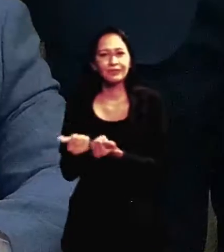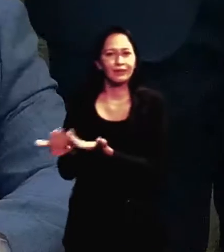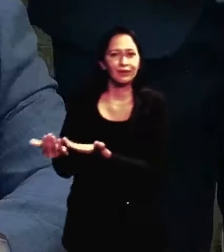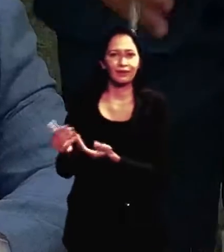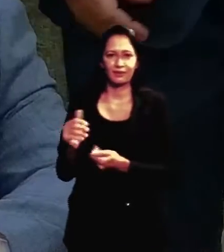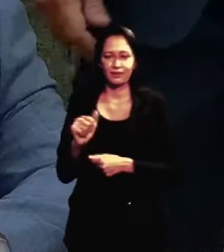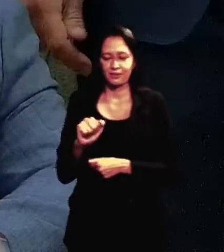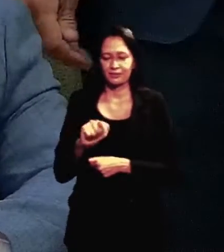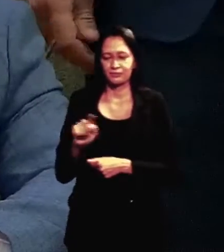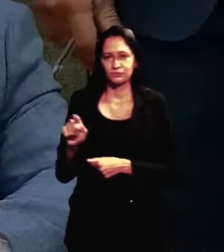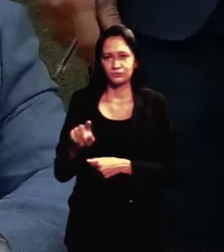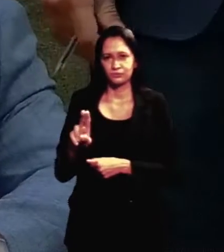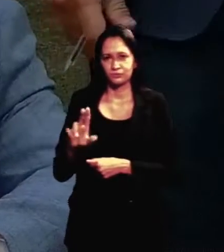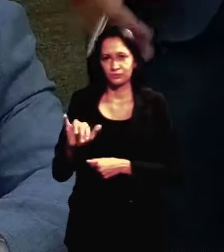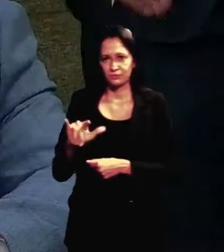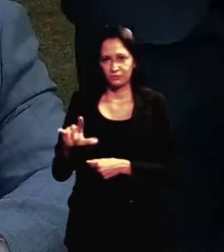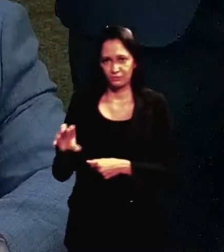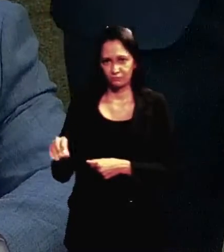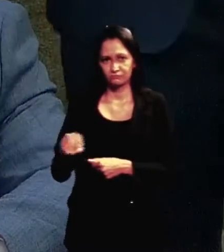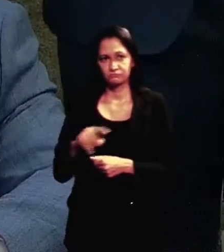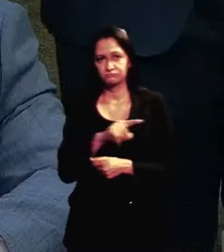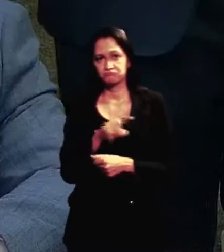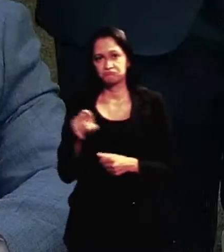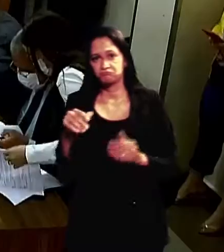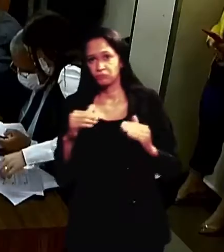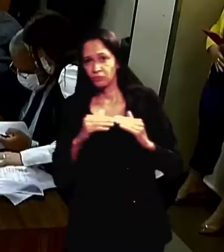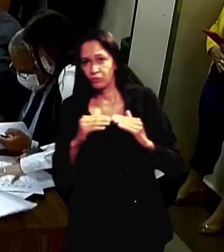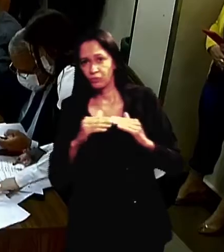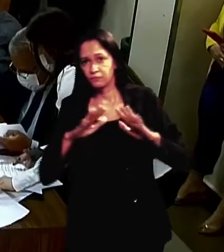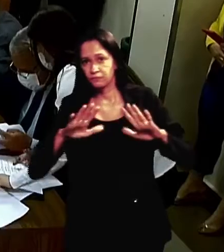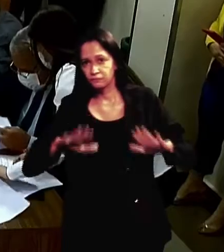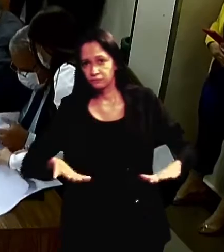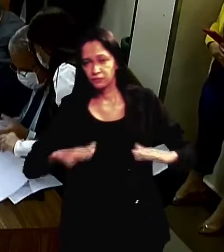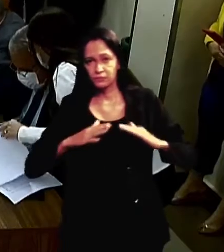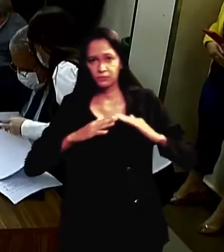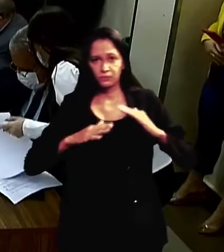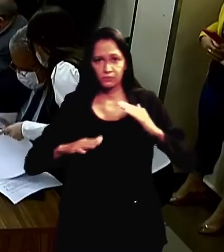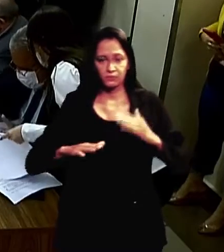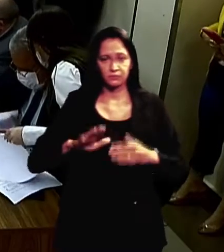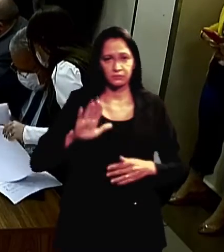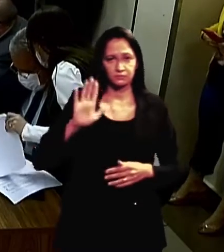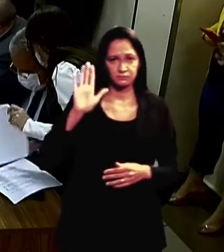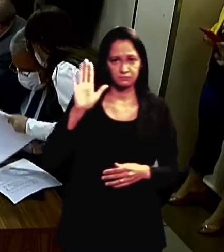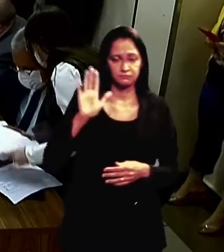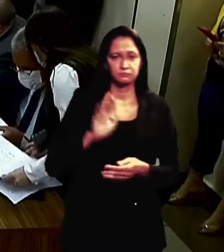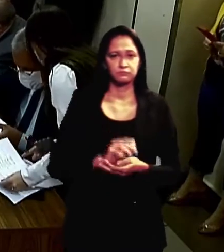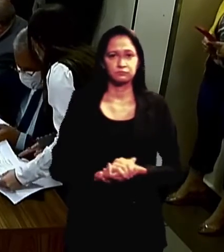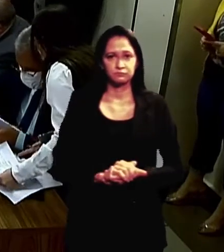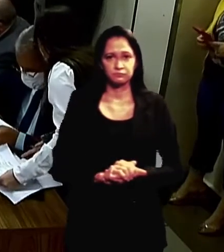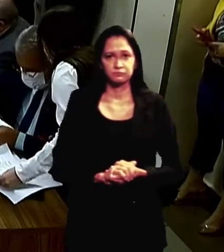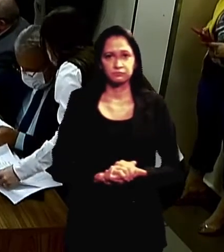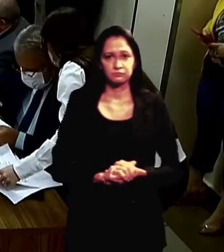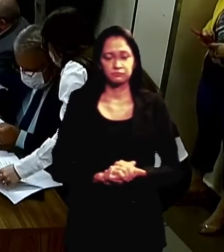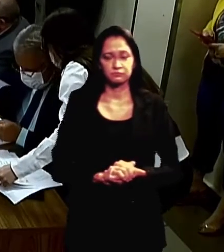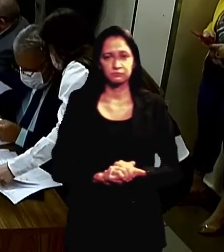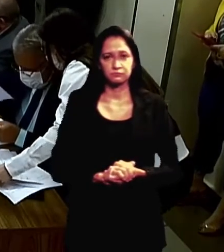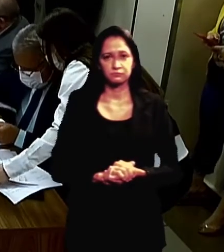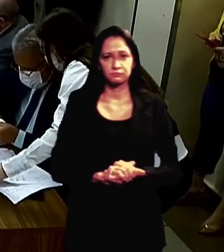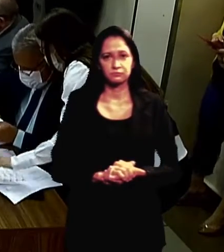Júnior está em votação. Favoráveis permaneçam como estão, os contrários se manifestem. Pedido de